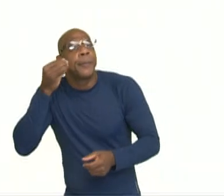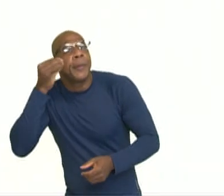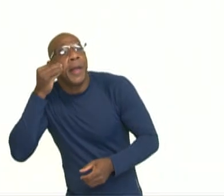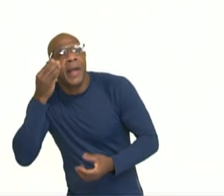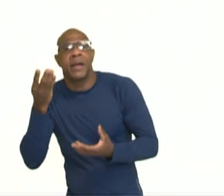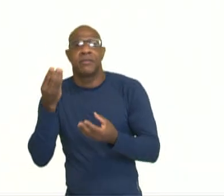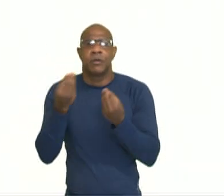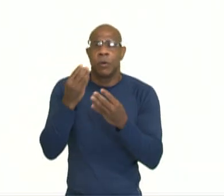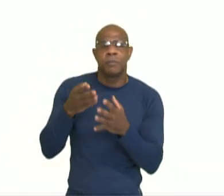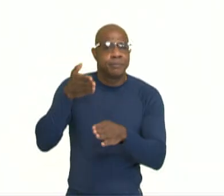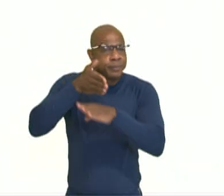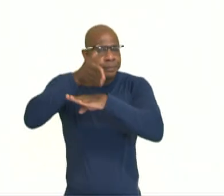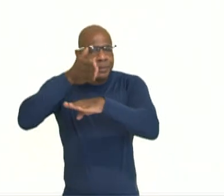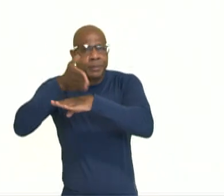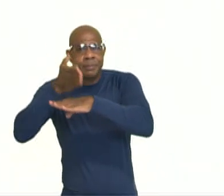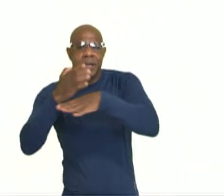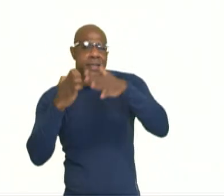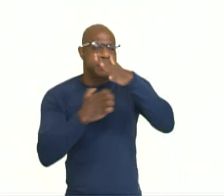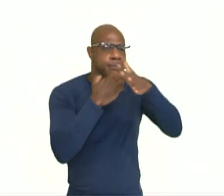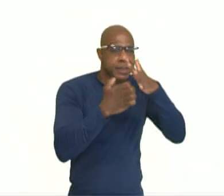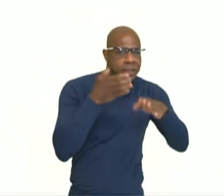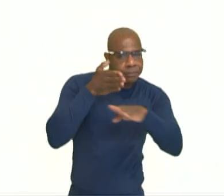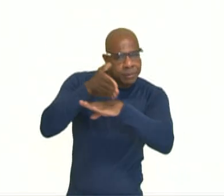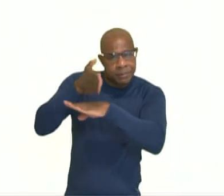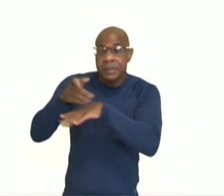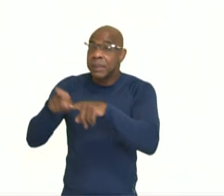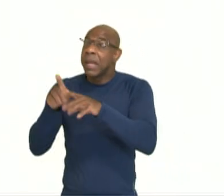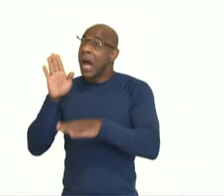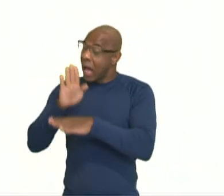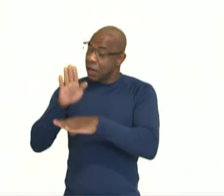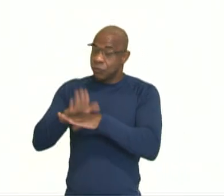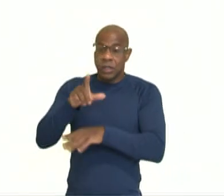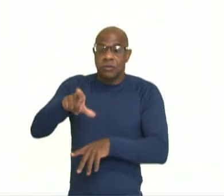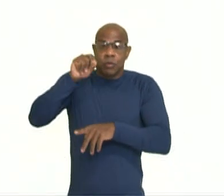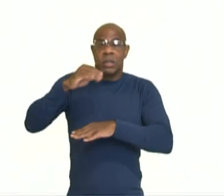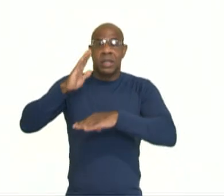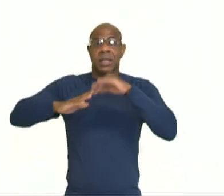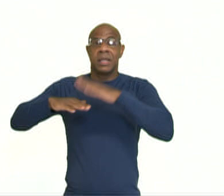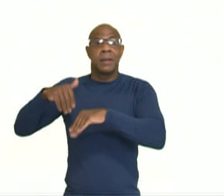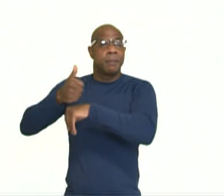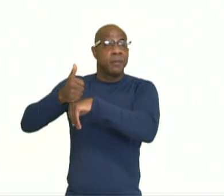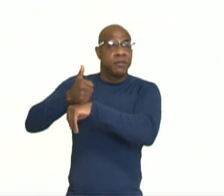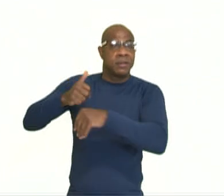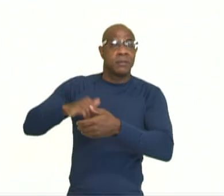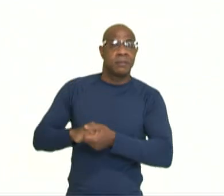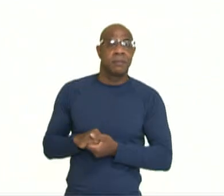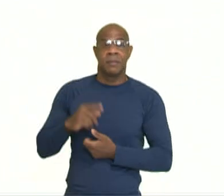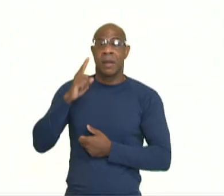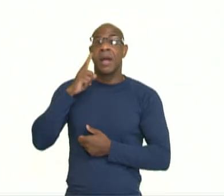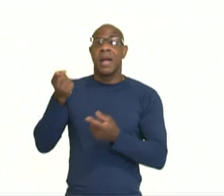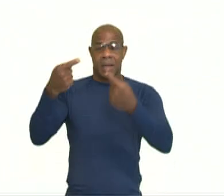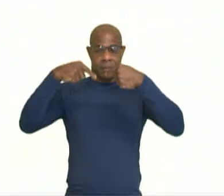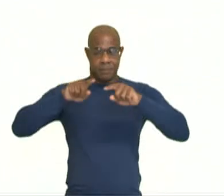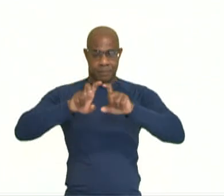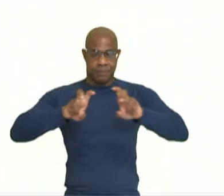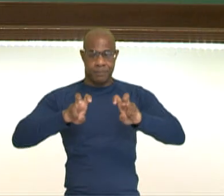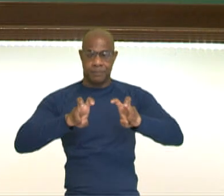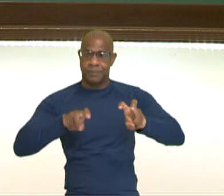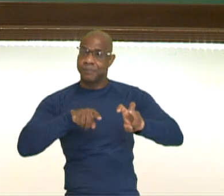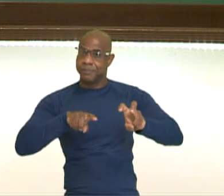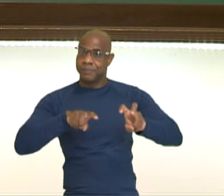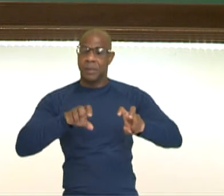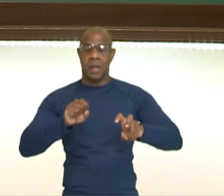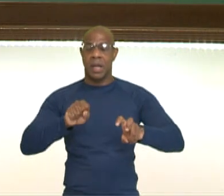visitar empresas e ler sobre o assunto ajuda a tomar decisão. Essa frase é o subtítulo da reportagem.